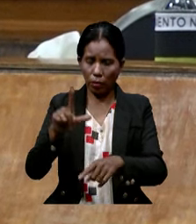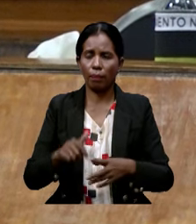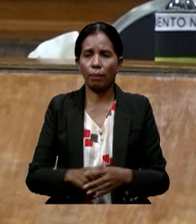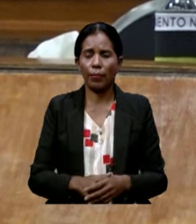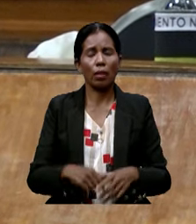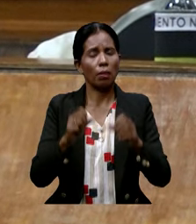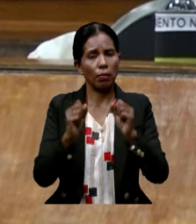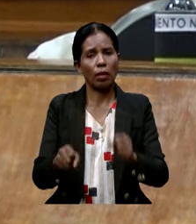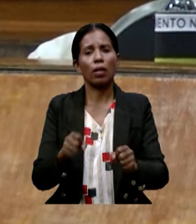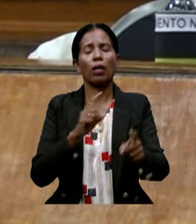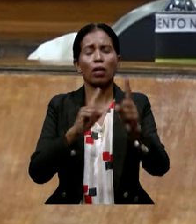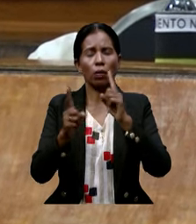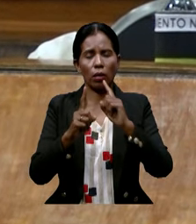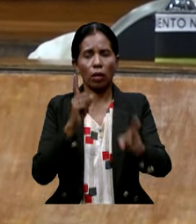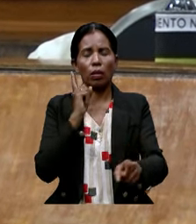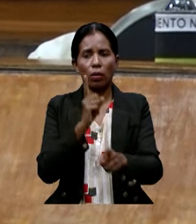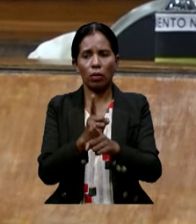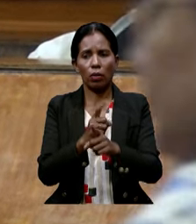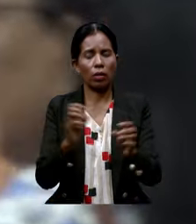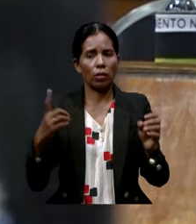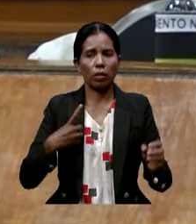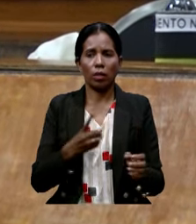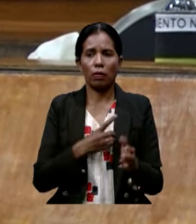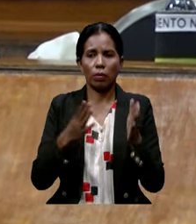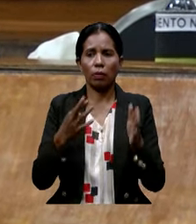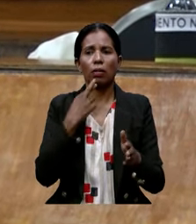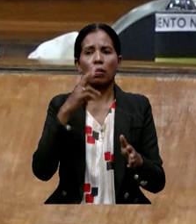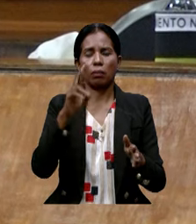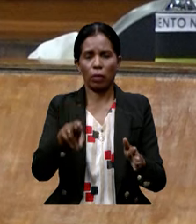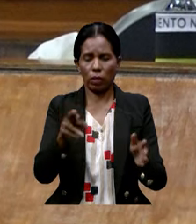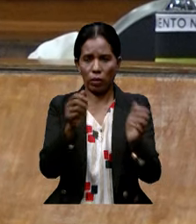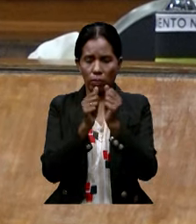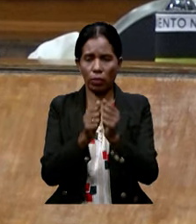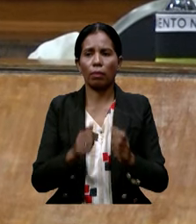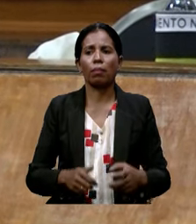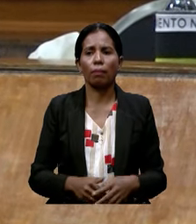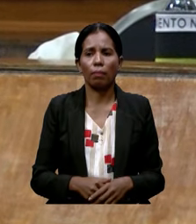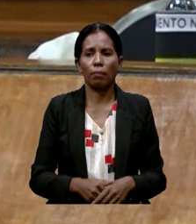para ver explica detalha e lá o senhor deputado sirap mang respostas va malo